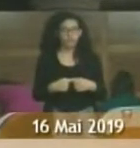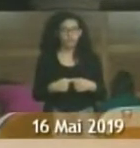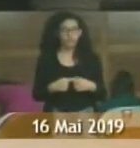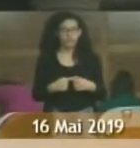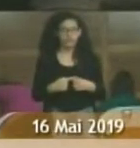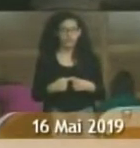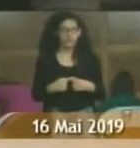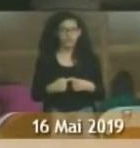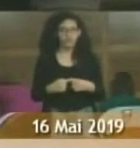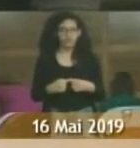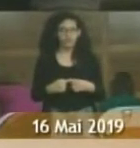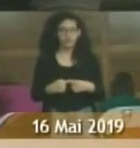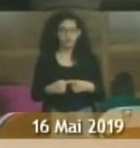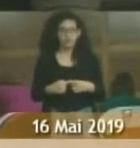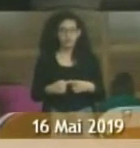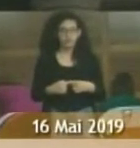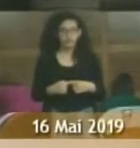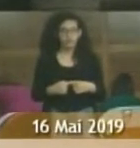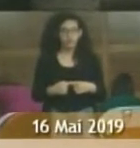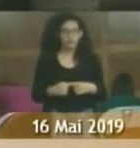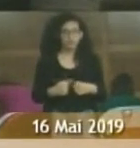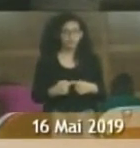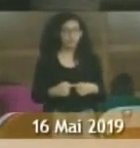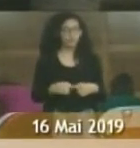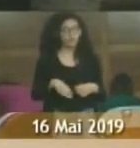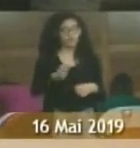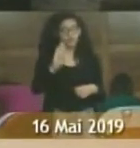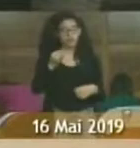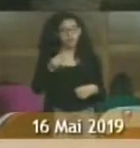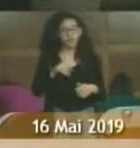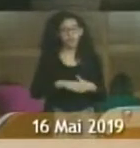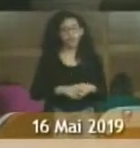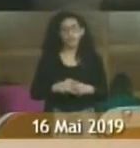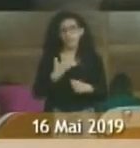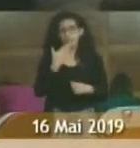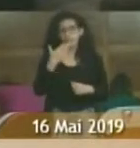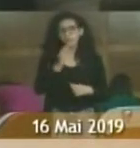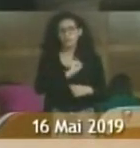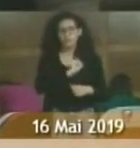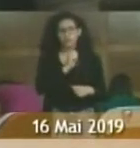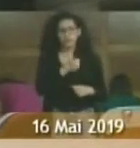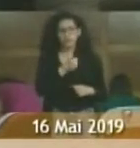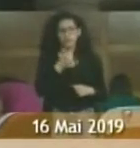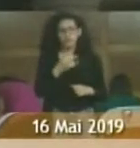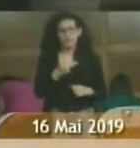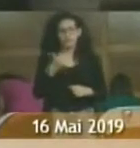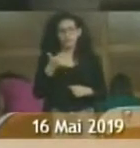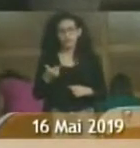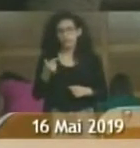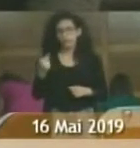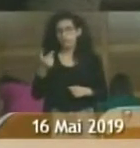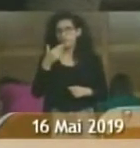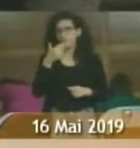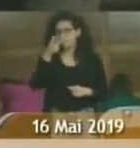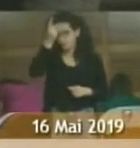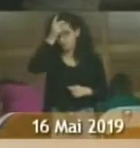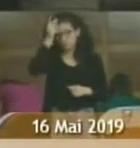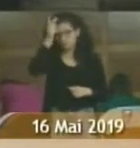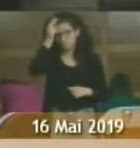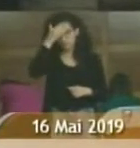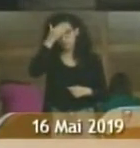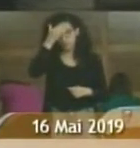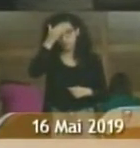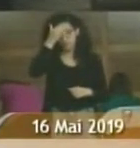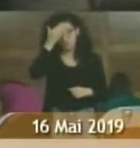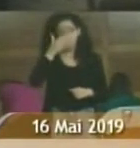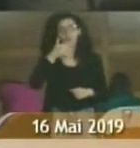o ponto final de ônibus, depois do Poção, no bairro Banqueta. Indicação número 1227, indicando ao prefeito municipal a melhoria